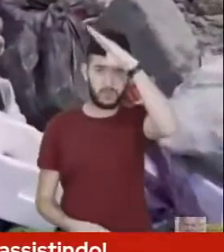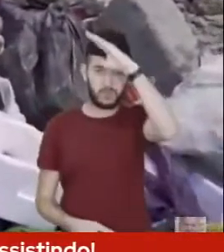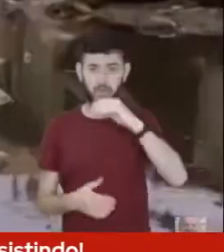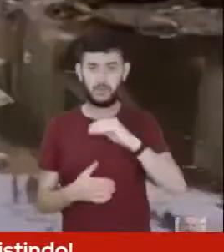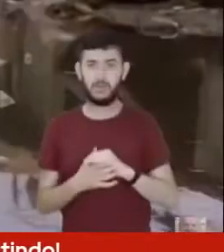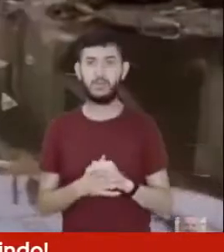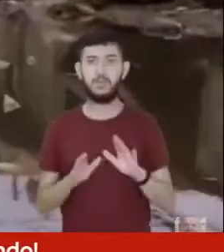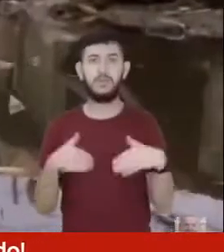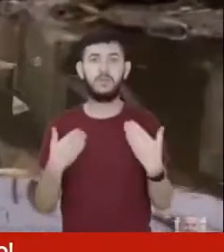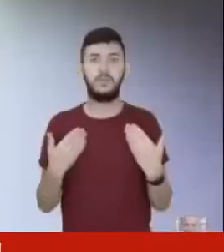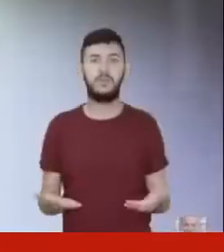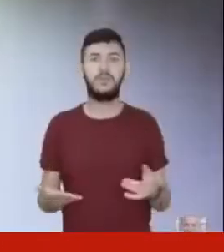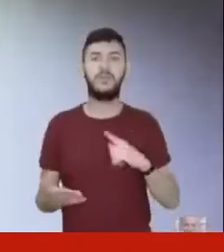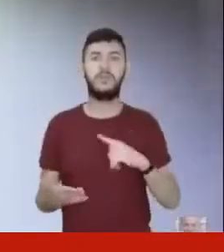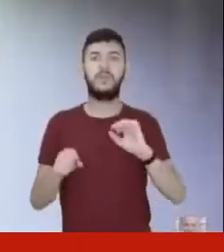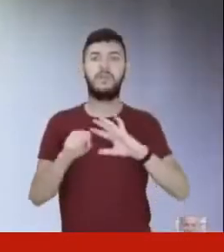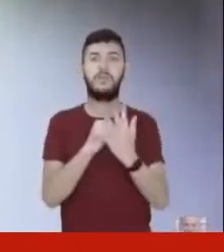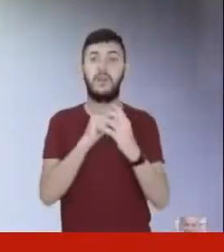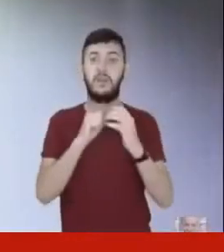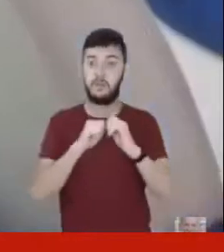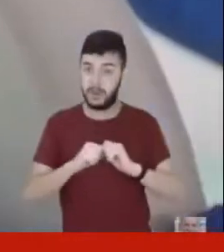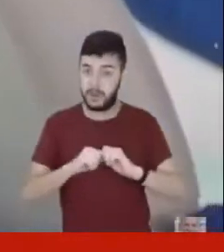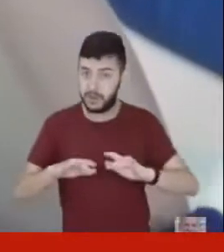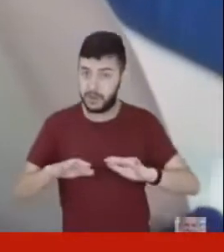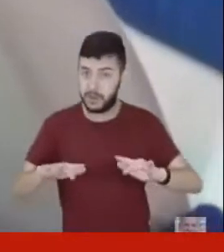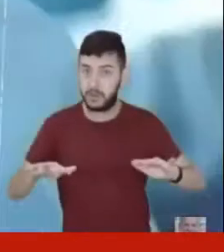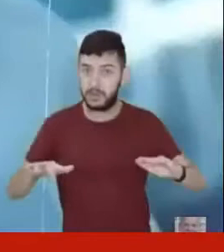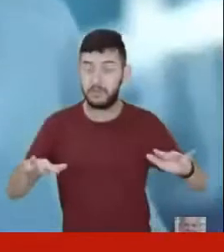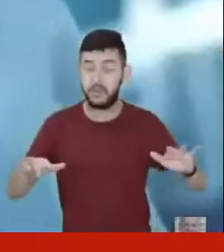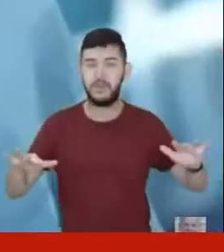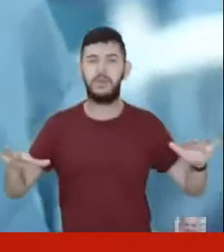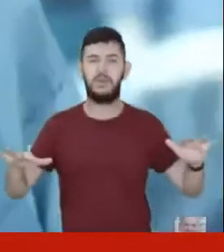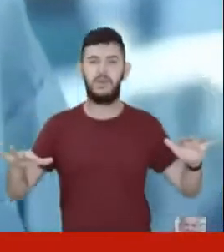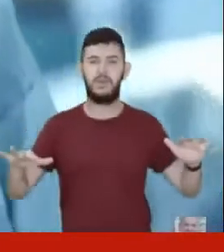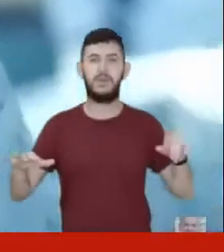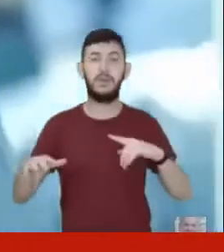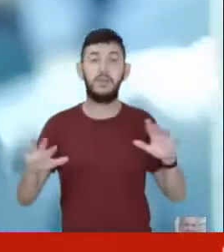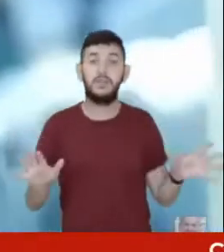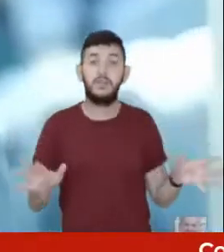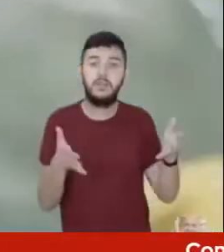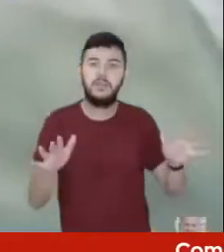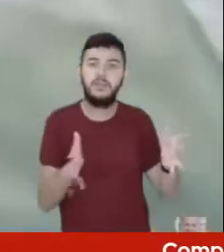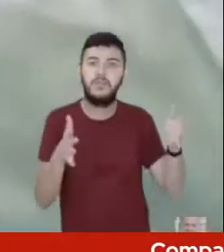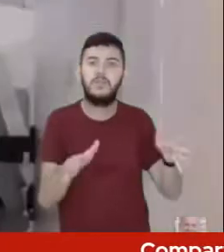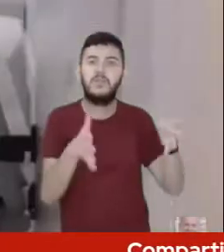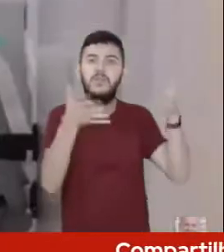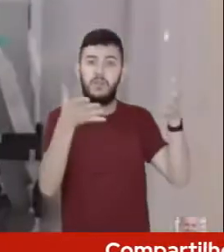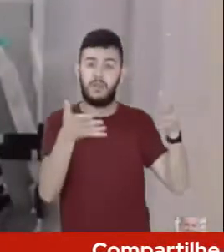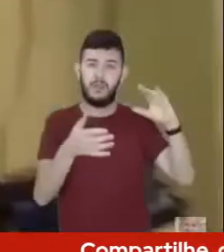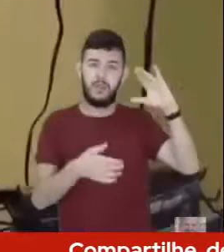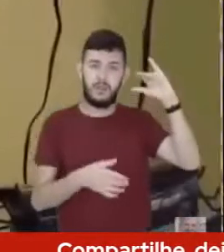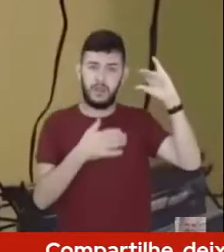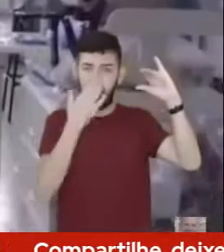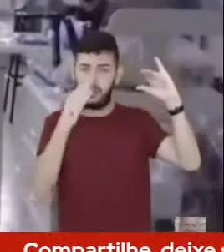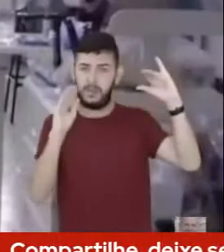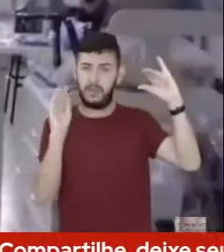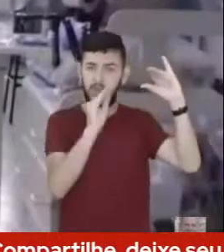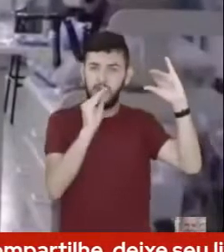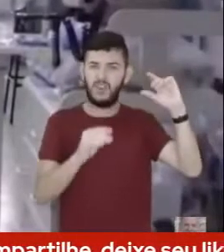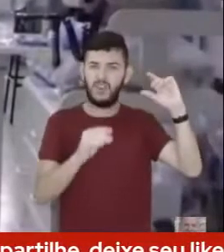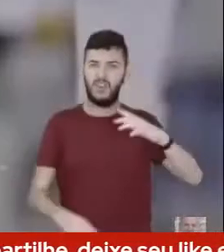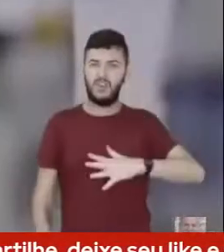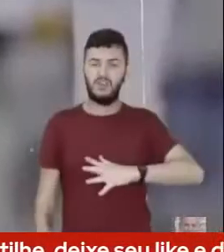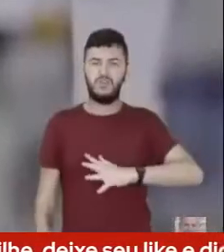foi potencializada pela negação da ciência e da vacina e pela rede de ódio e mentiras armada pelo governo